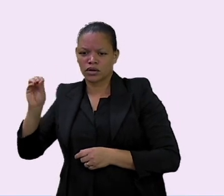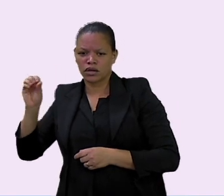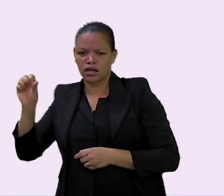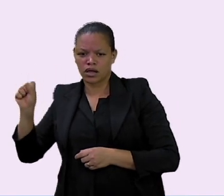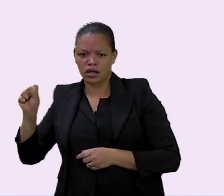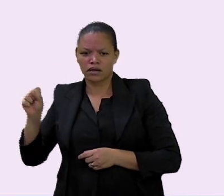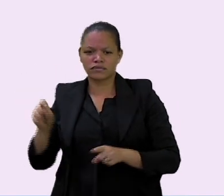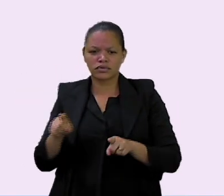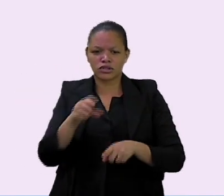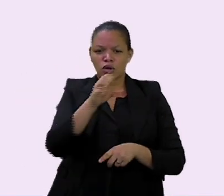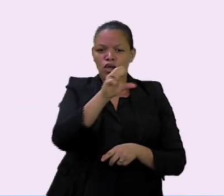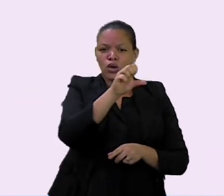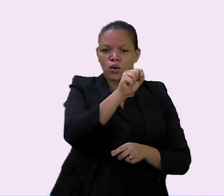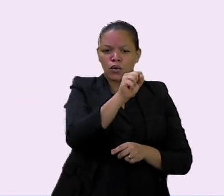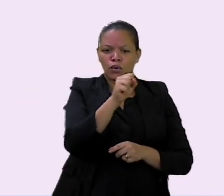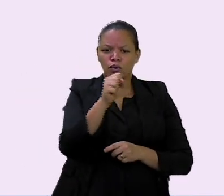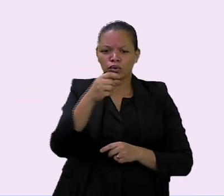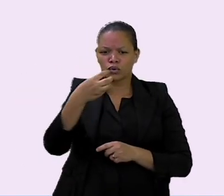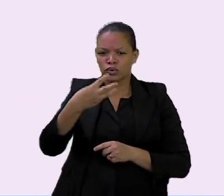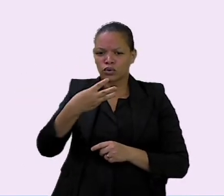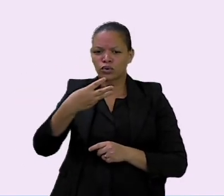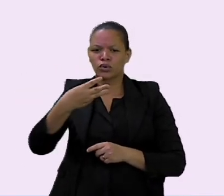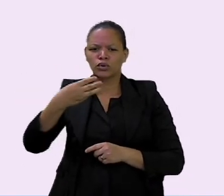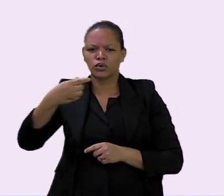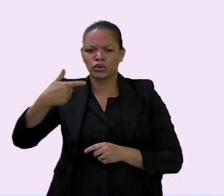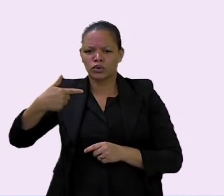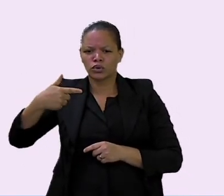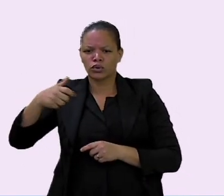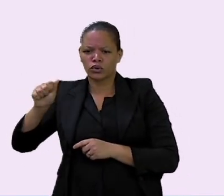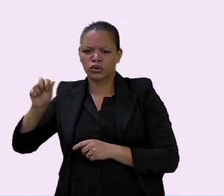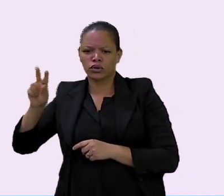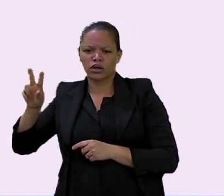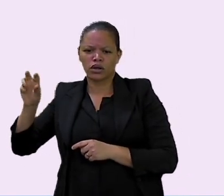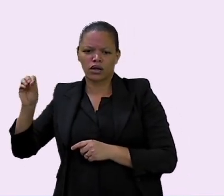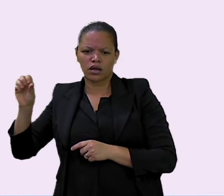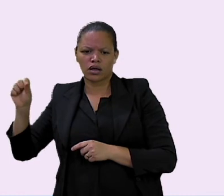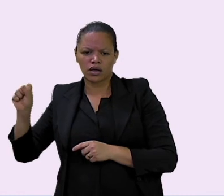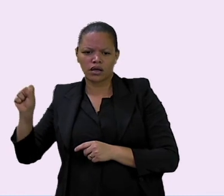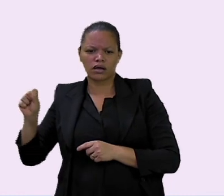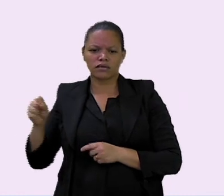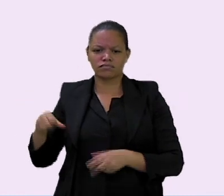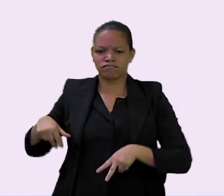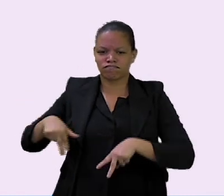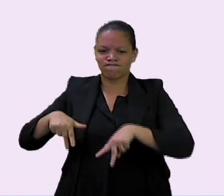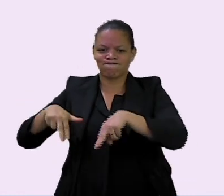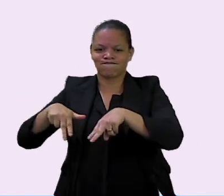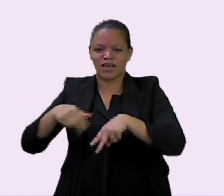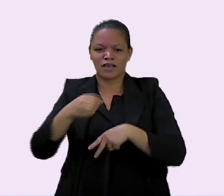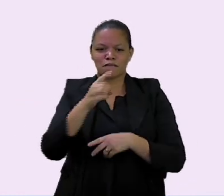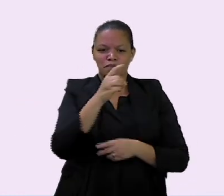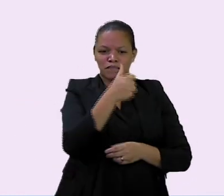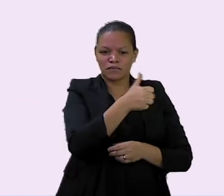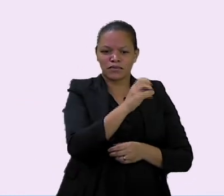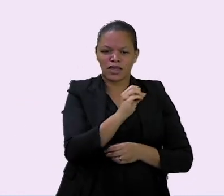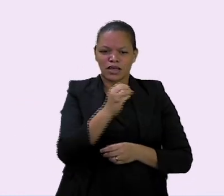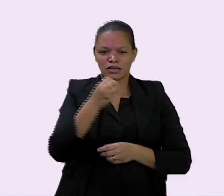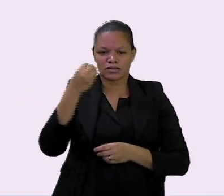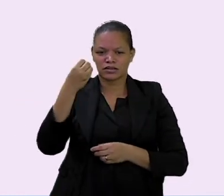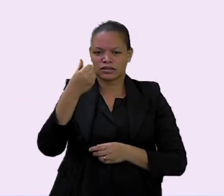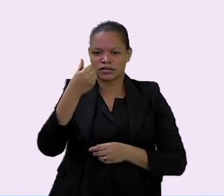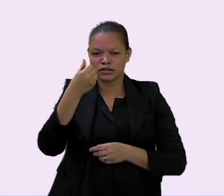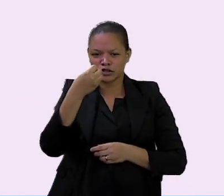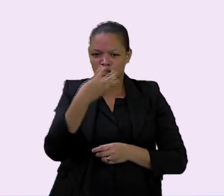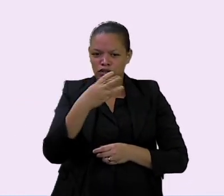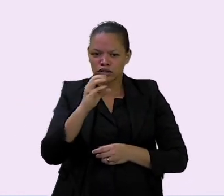32 avos. E quem foi a pé? 10 e 32 avos. Represente todas as